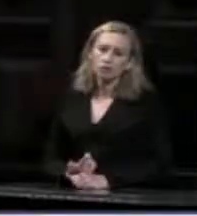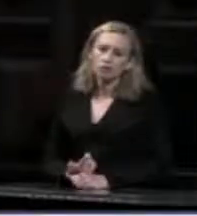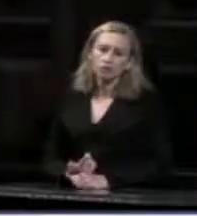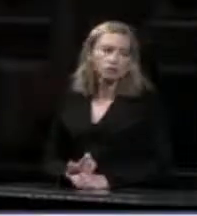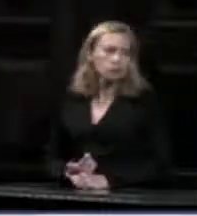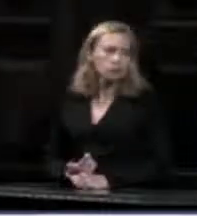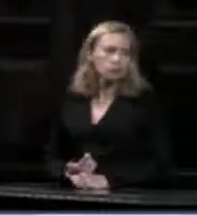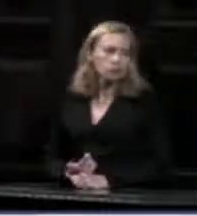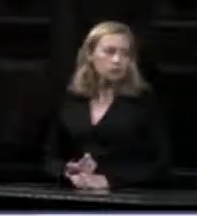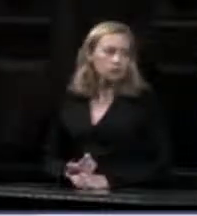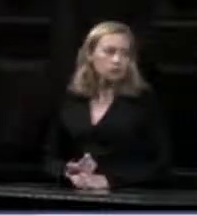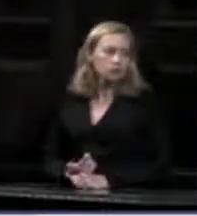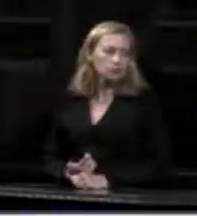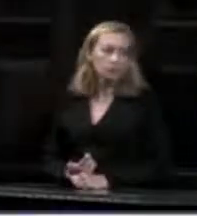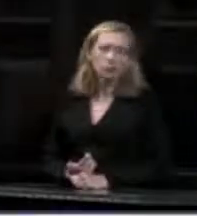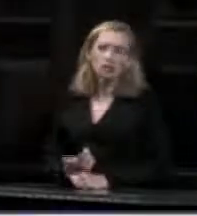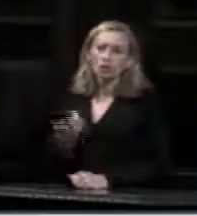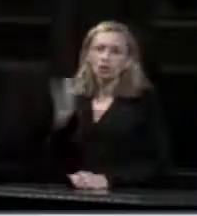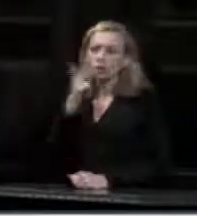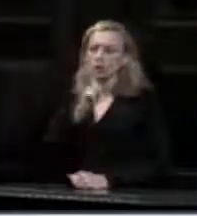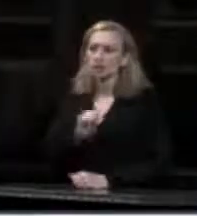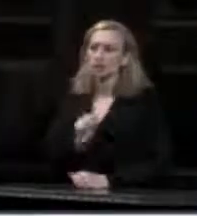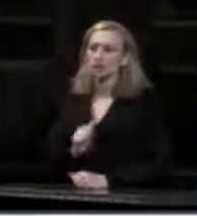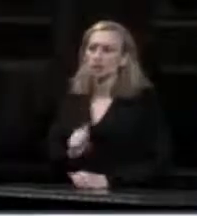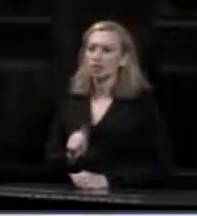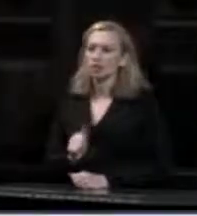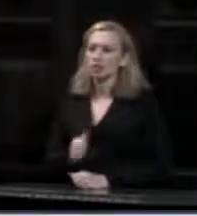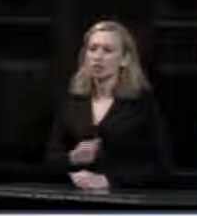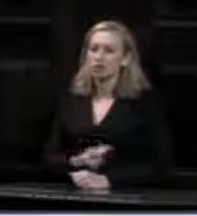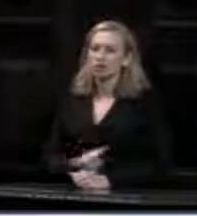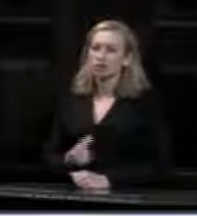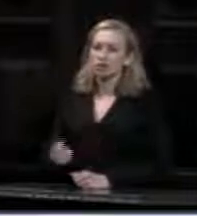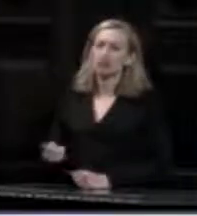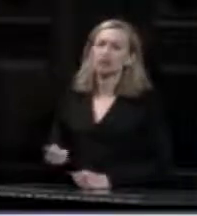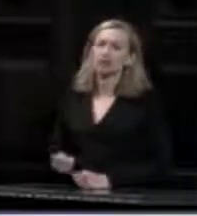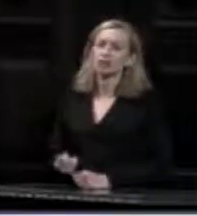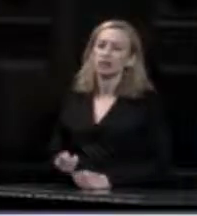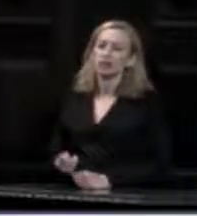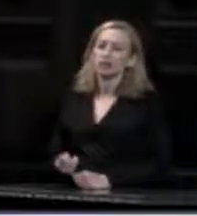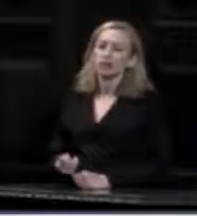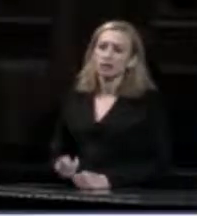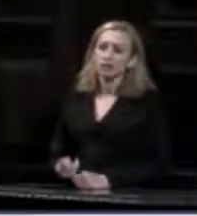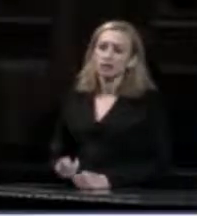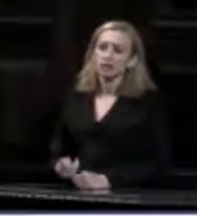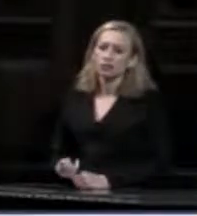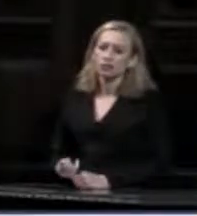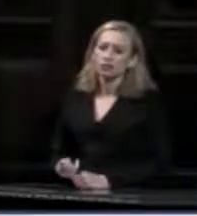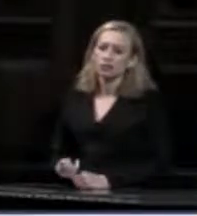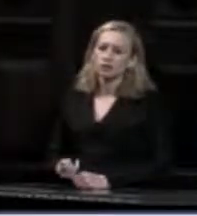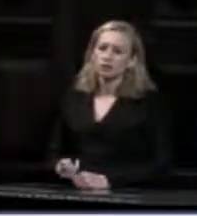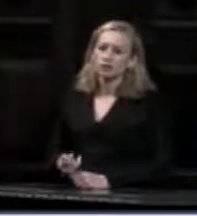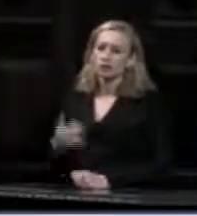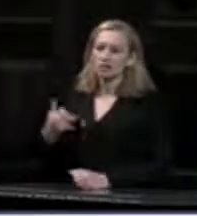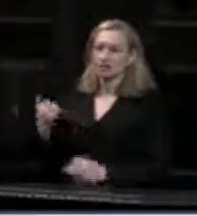de total descrédito nas instituições